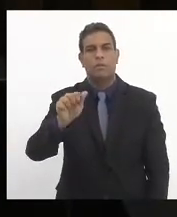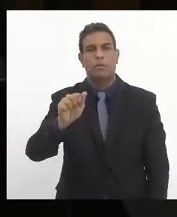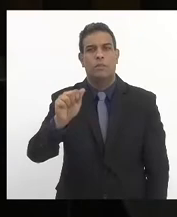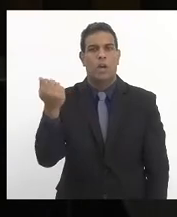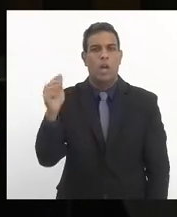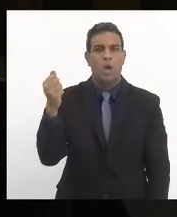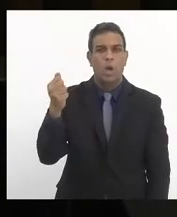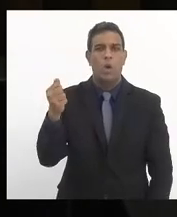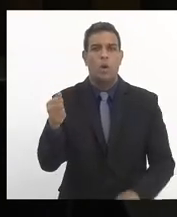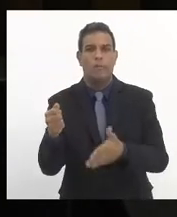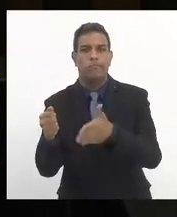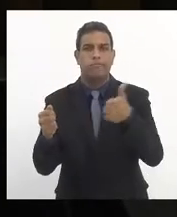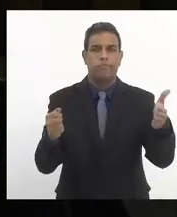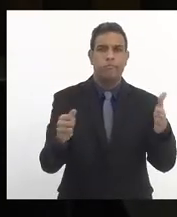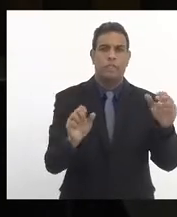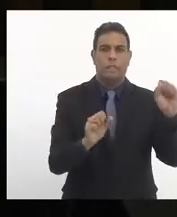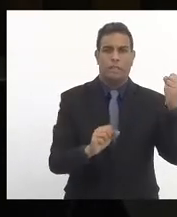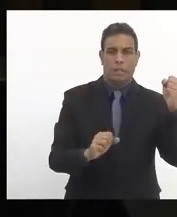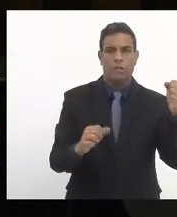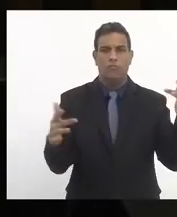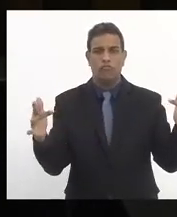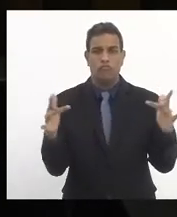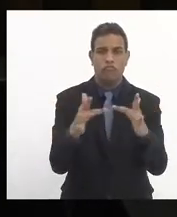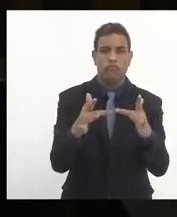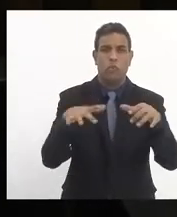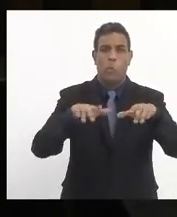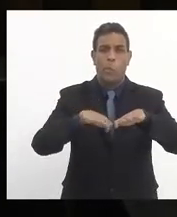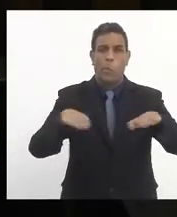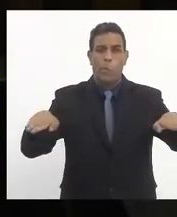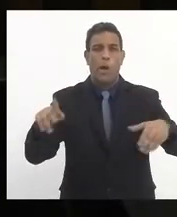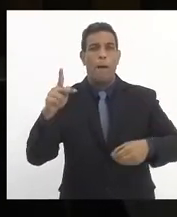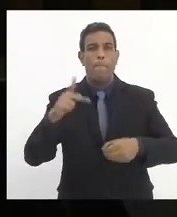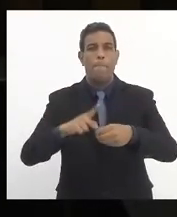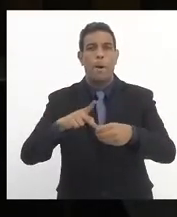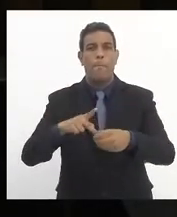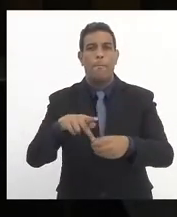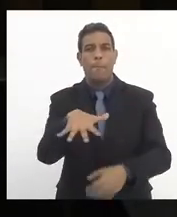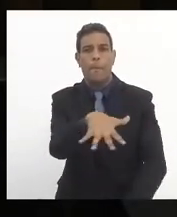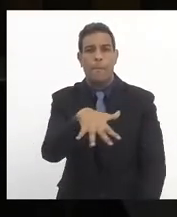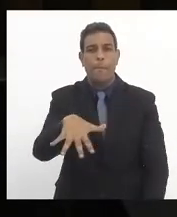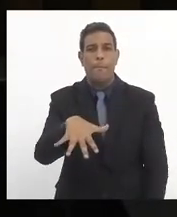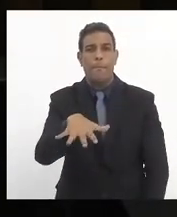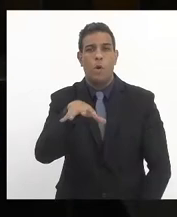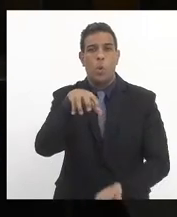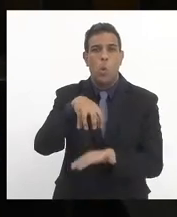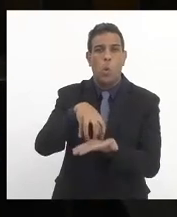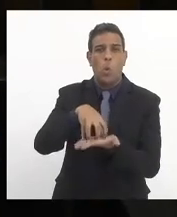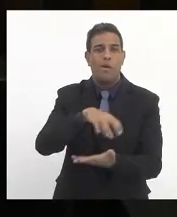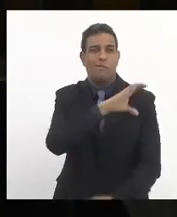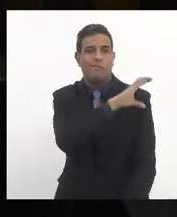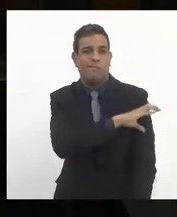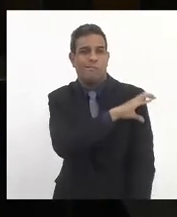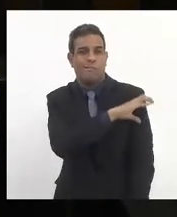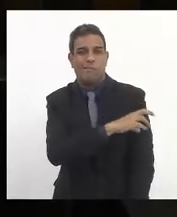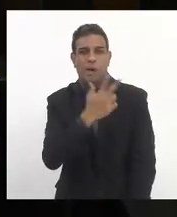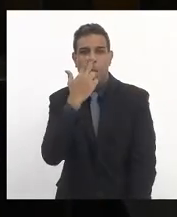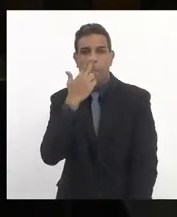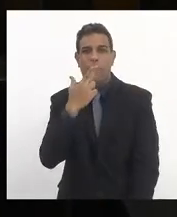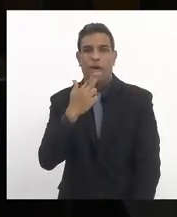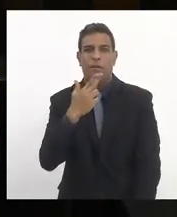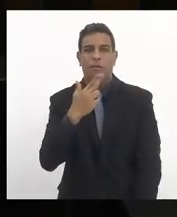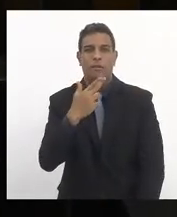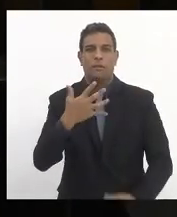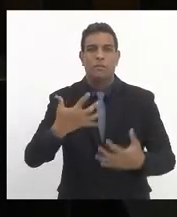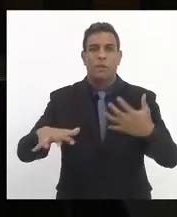com Saquarema, mais ou menos, onde a bacia de Campos passa a se chamar Bacia